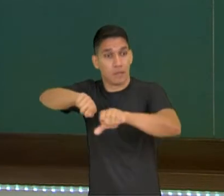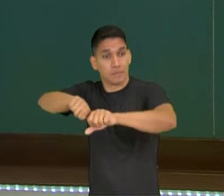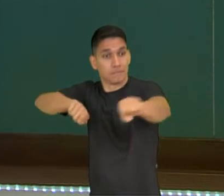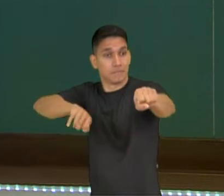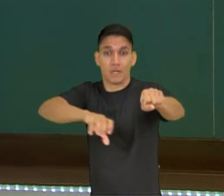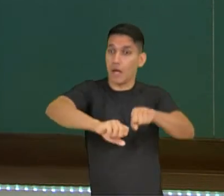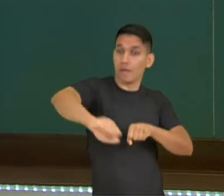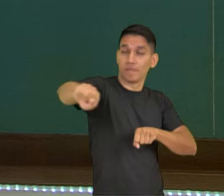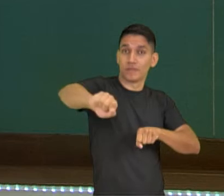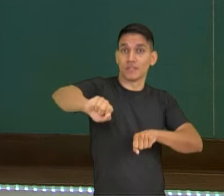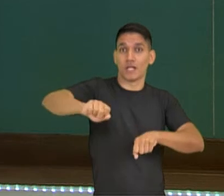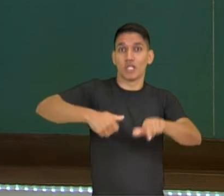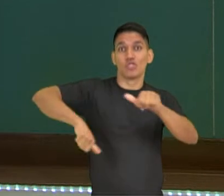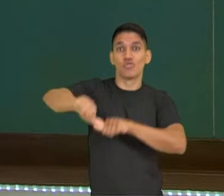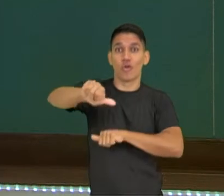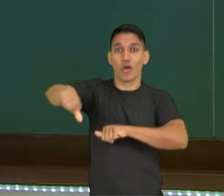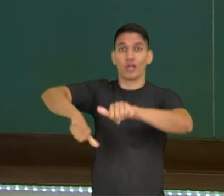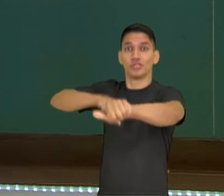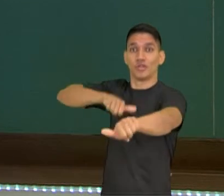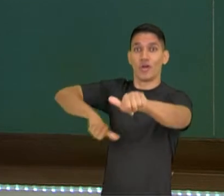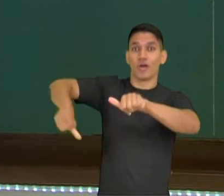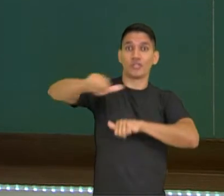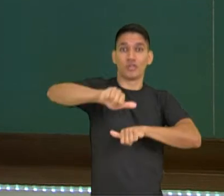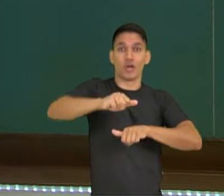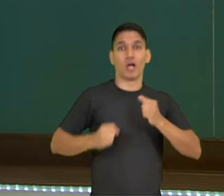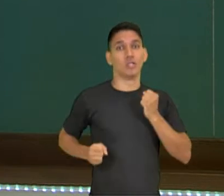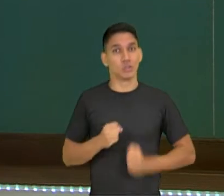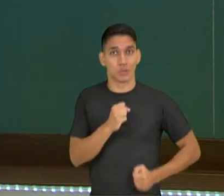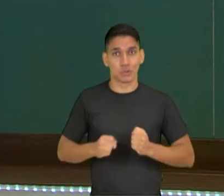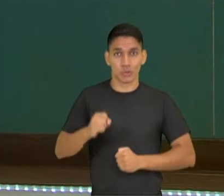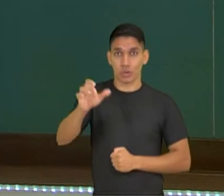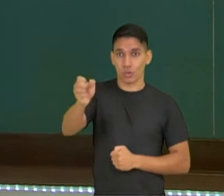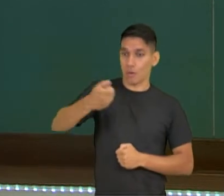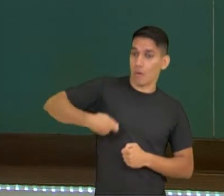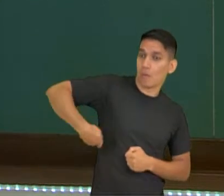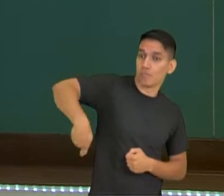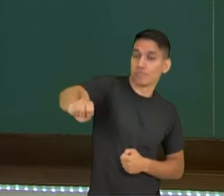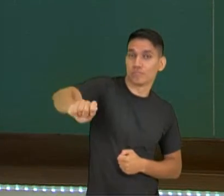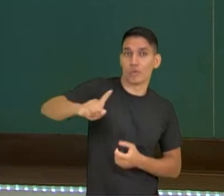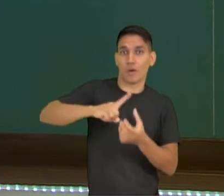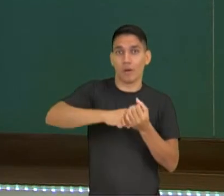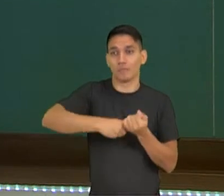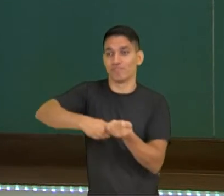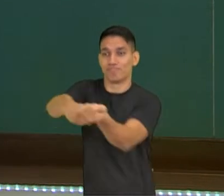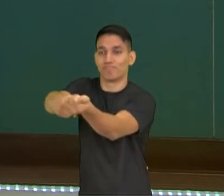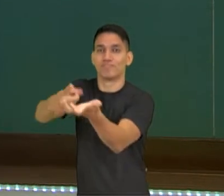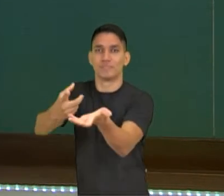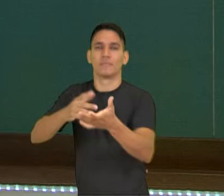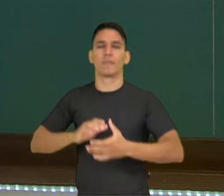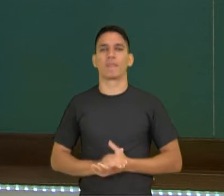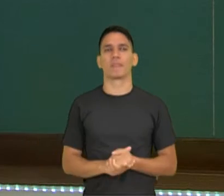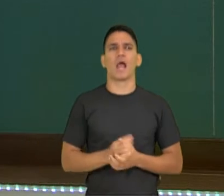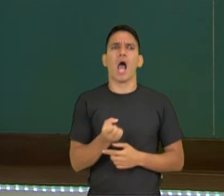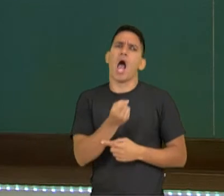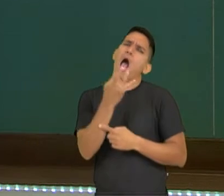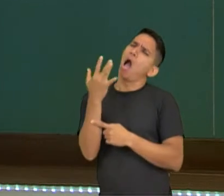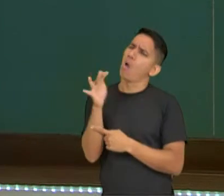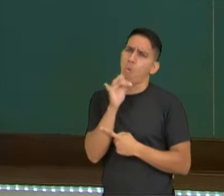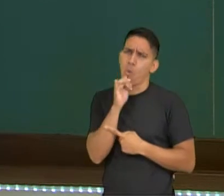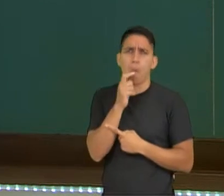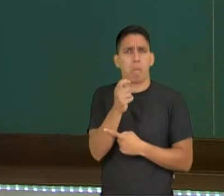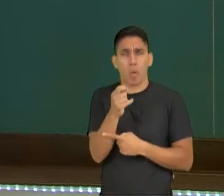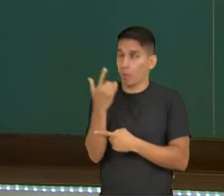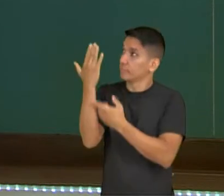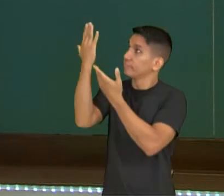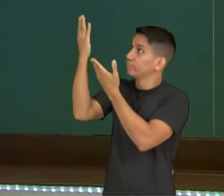dos jogos de resultado coletivo, a gente pode trabalhar. Então, tem N, né? A professora colocou alguns exemplos aqui para